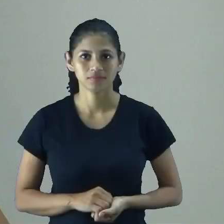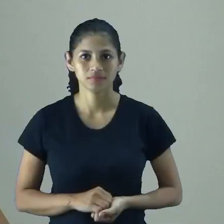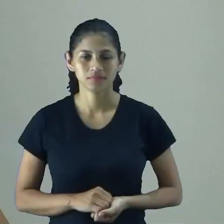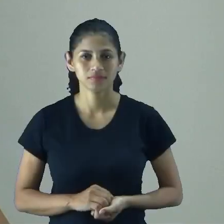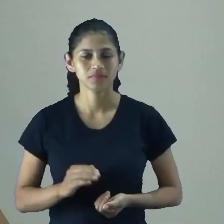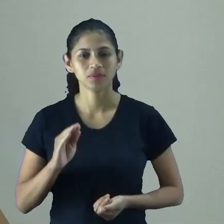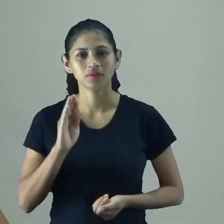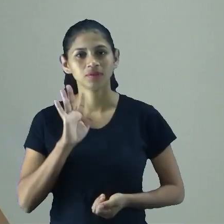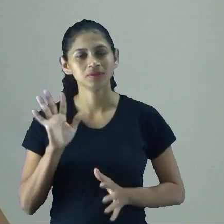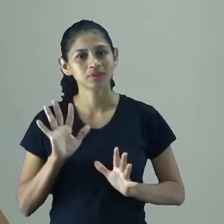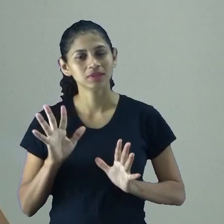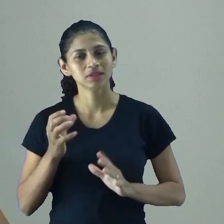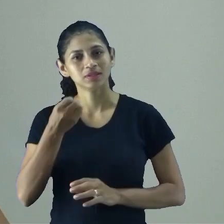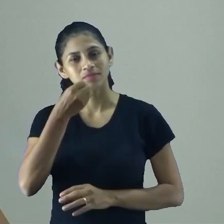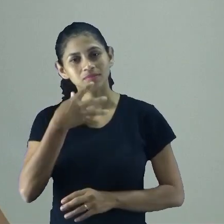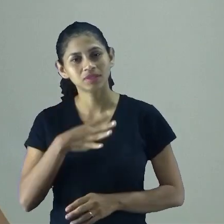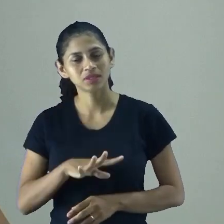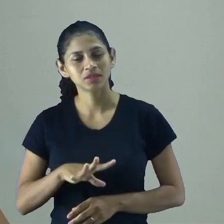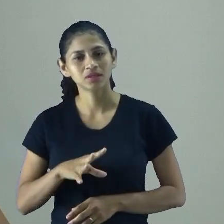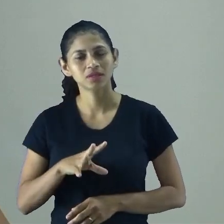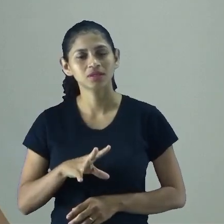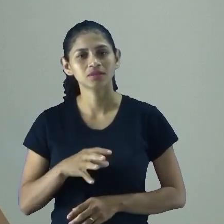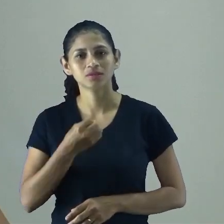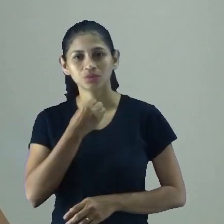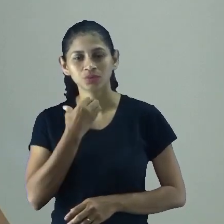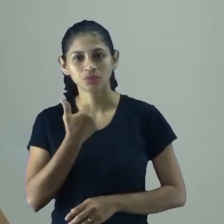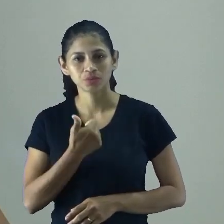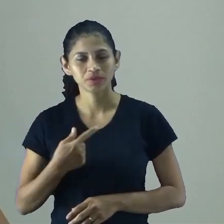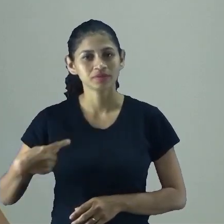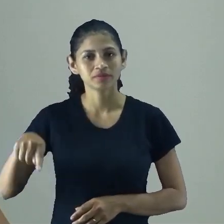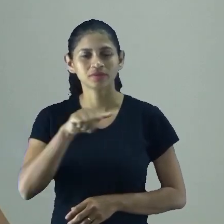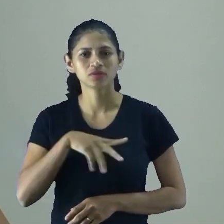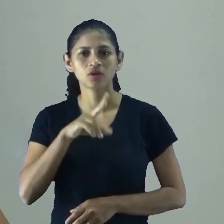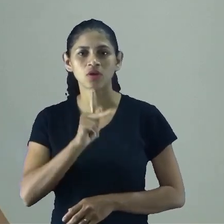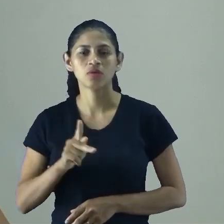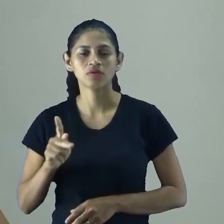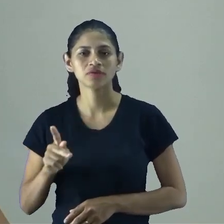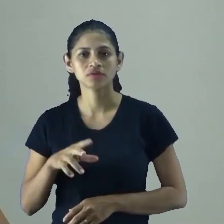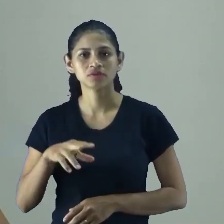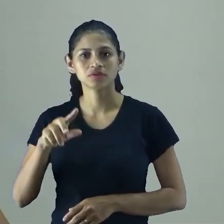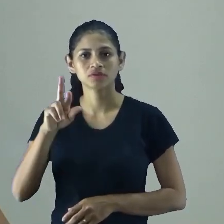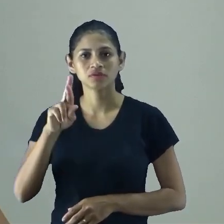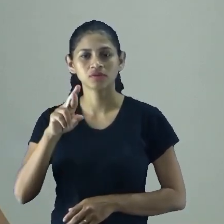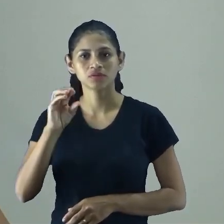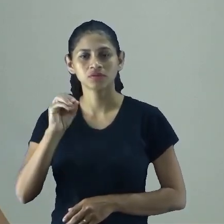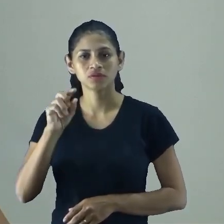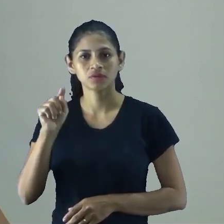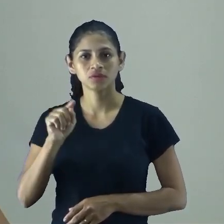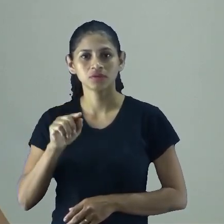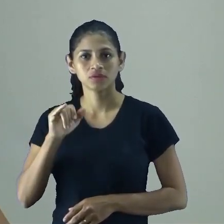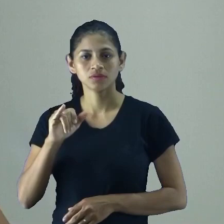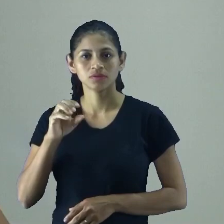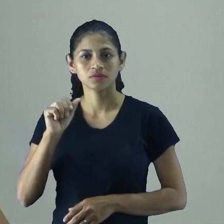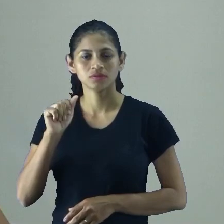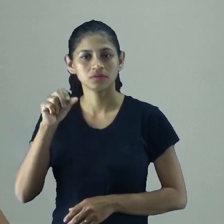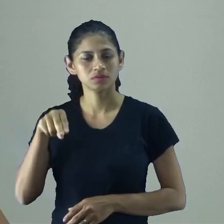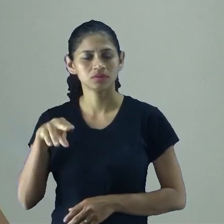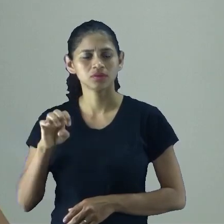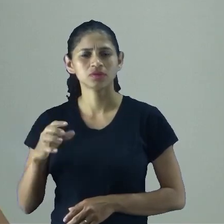Olá crianças tudo bem com vocês eu sou a professora Rosiane hoje nós teremos aula de matemática